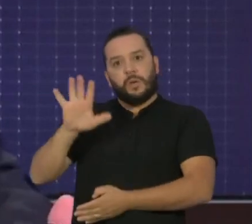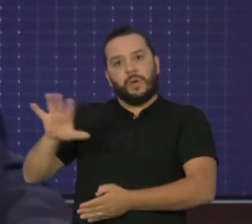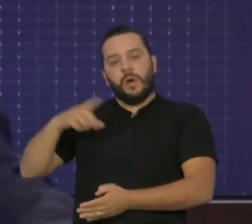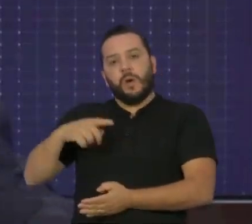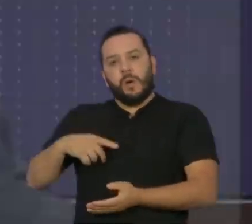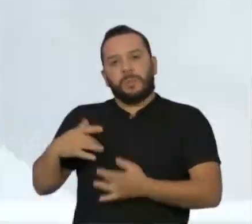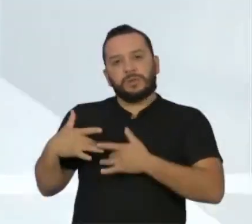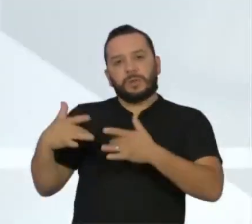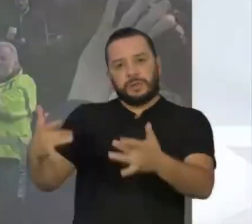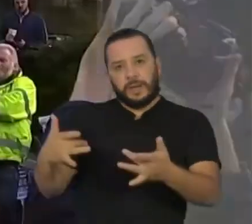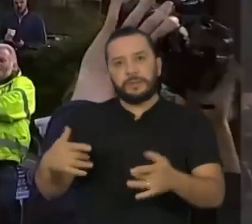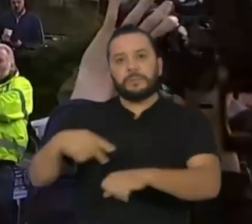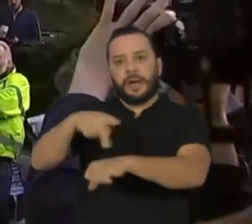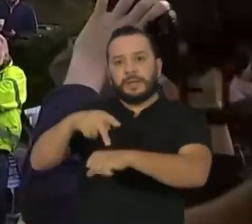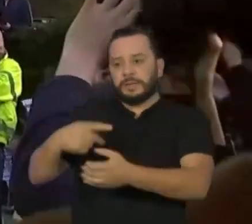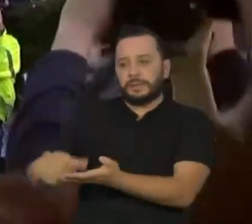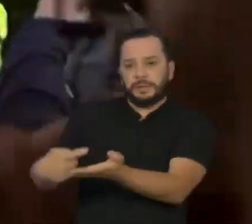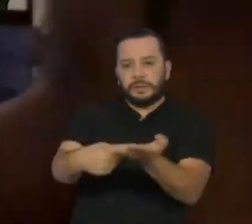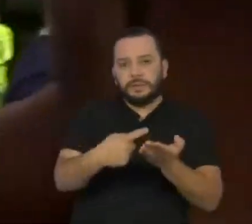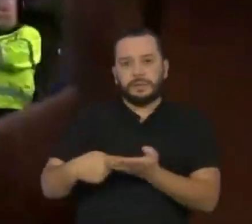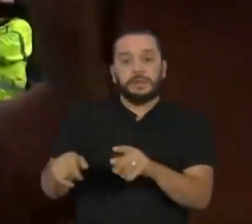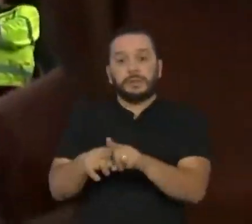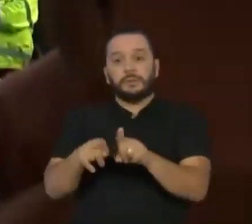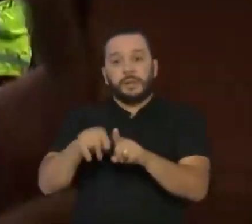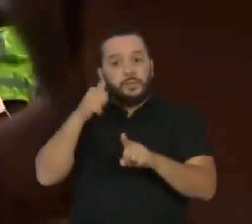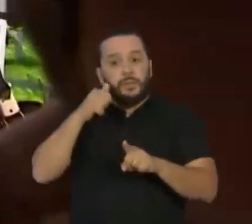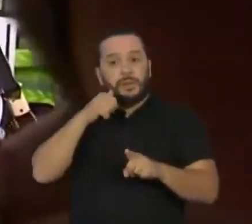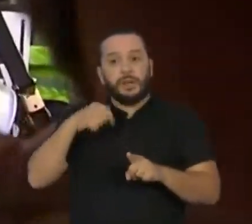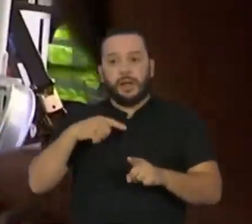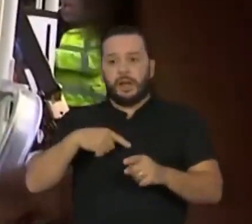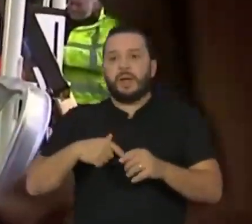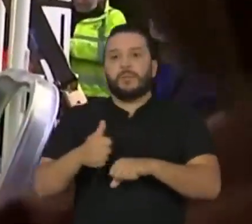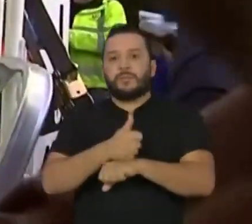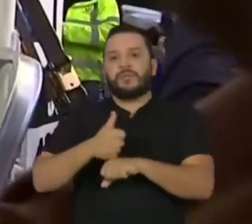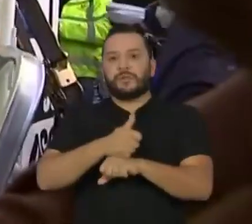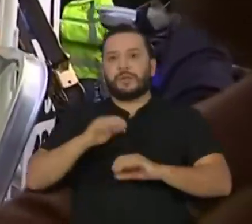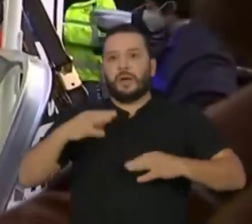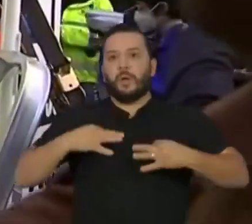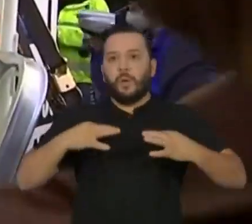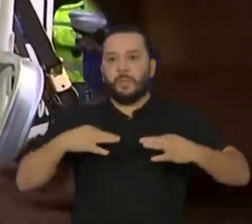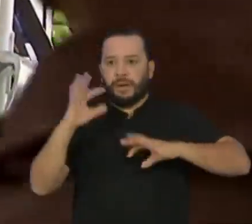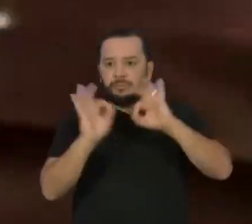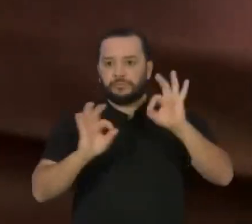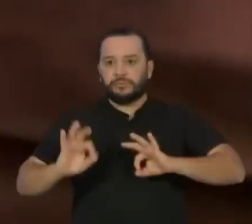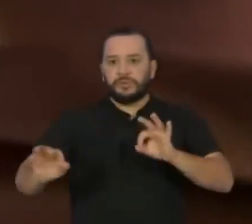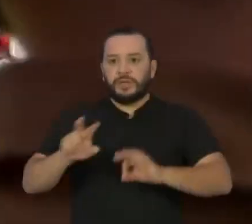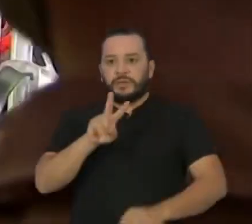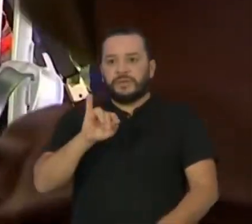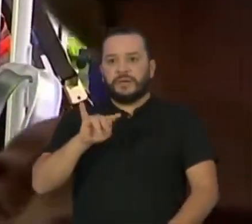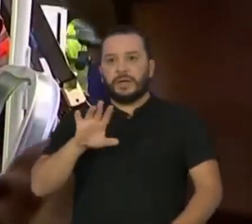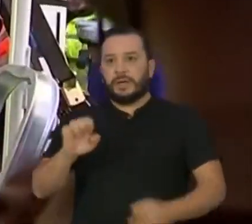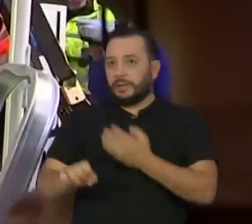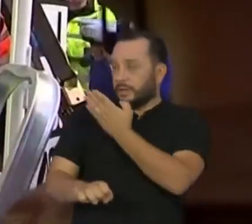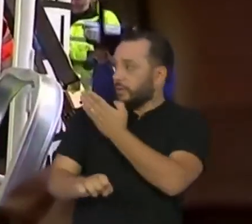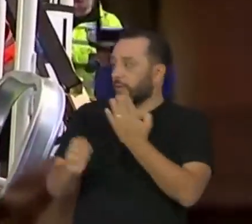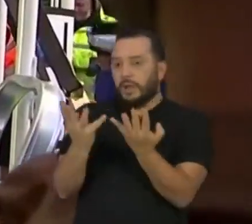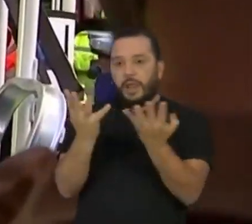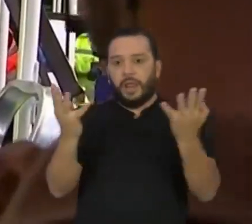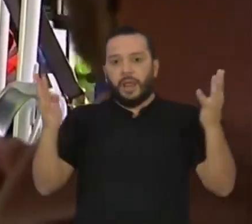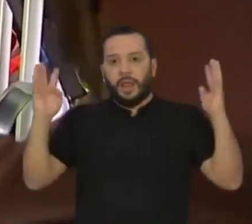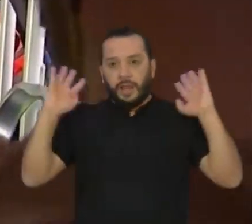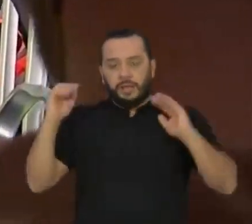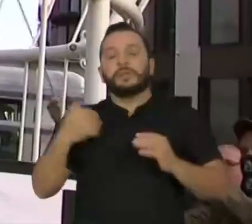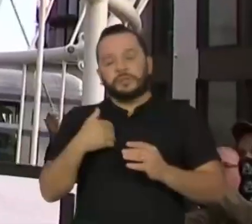países membros. A estilista britânica Vivienne Westwood se trancou numa grande gaiola no lado de fora do Tribunal Criminal